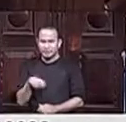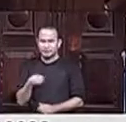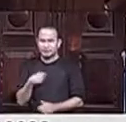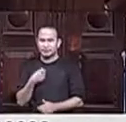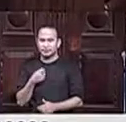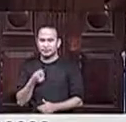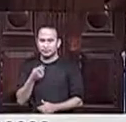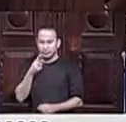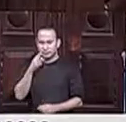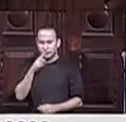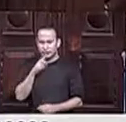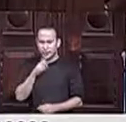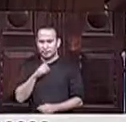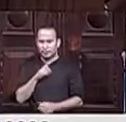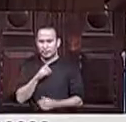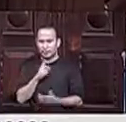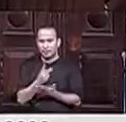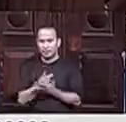absurdo